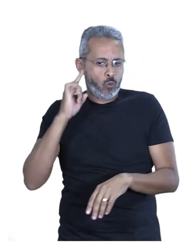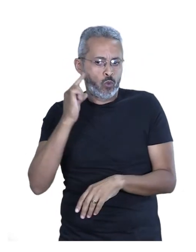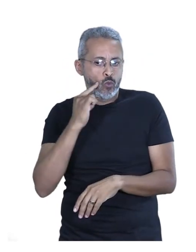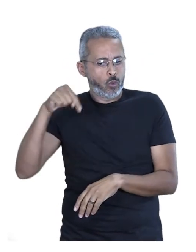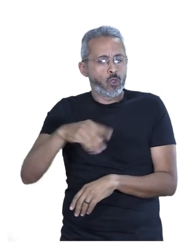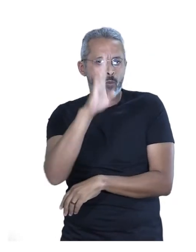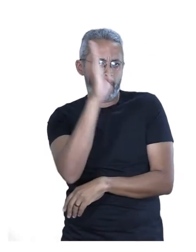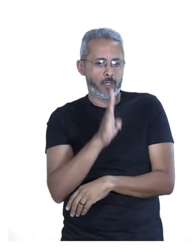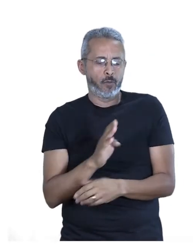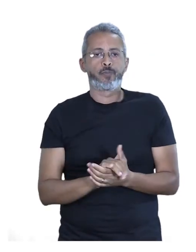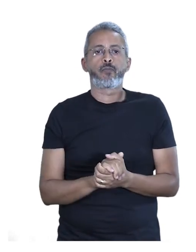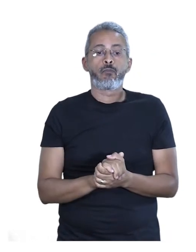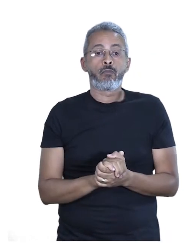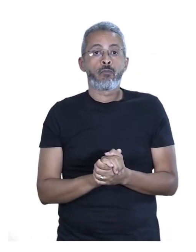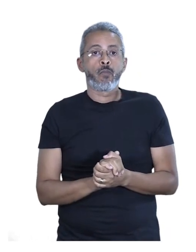Brasil.